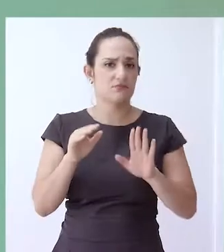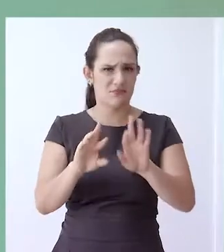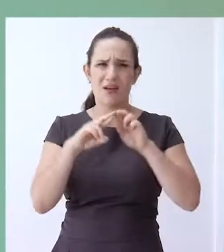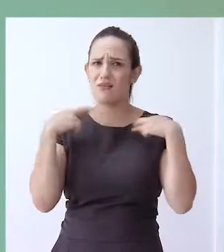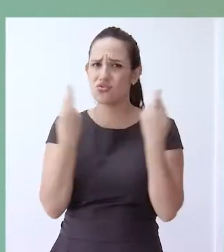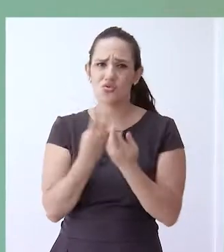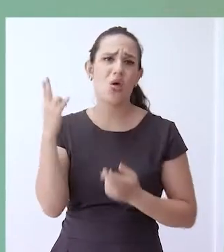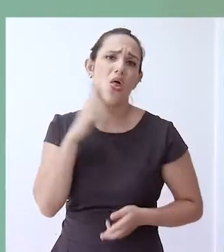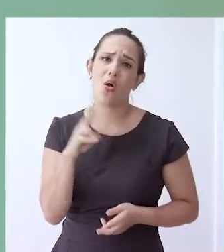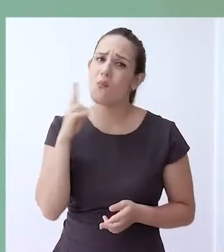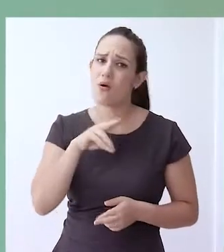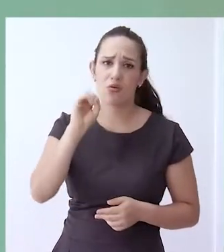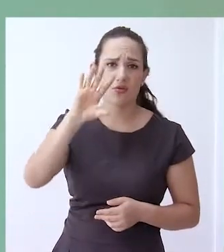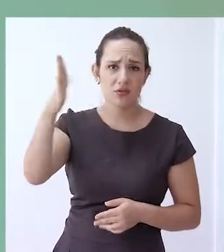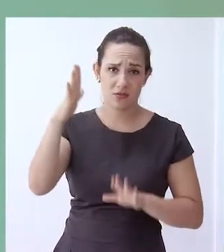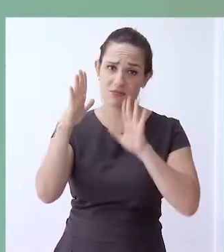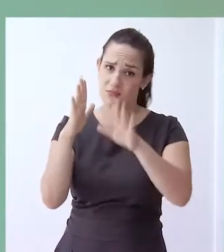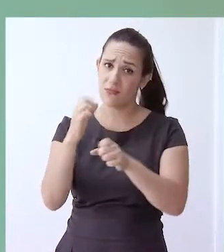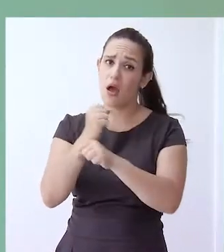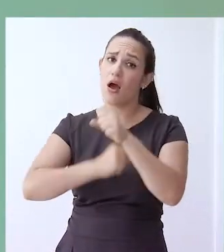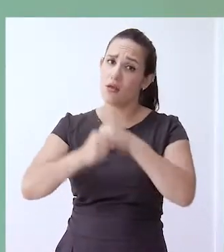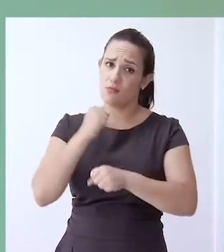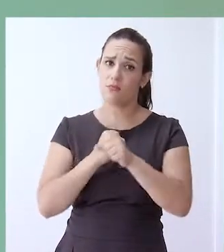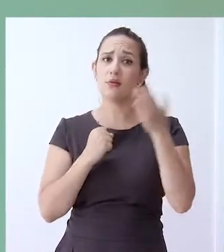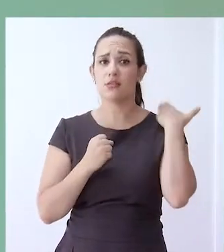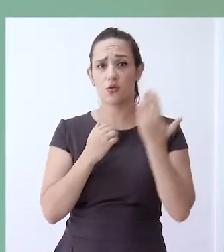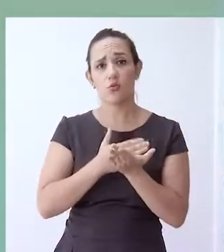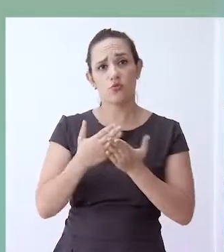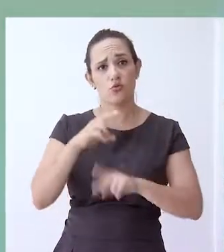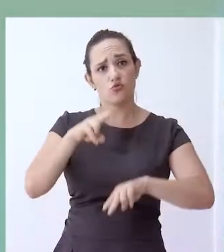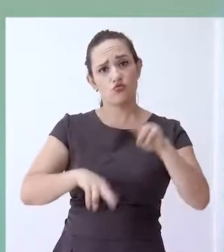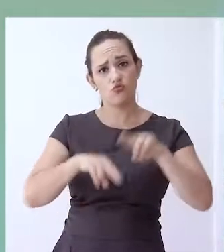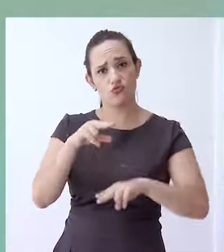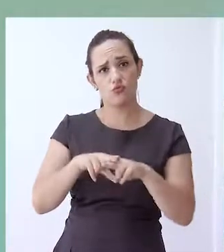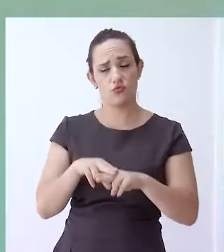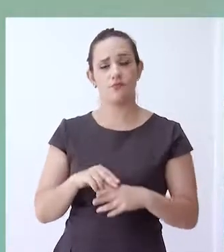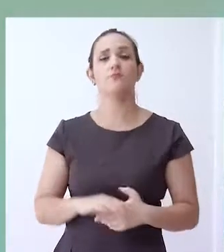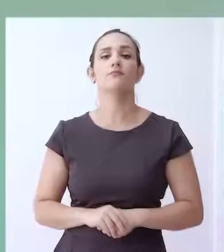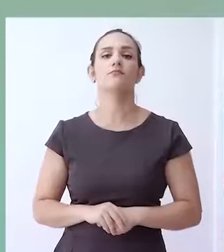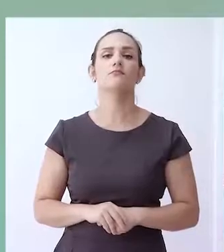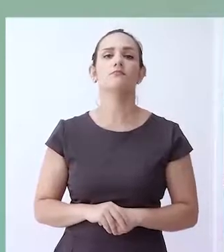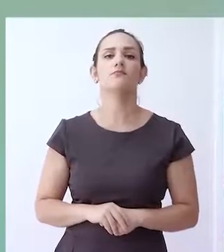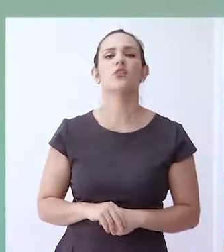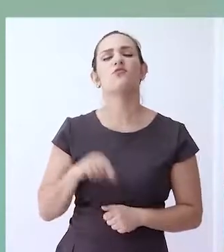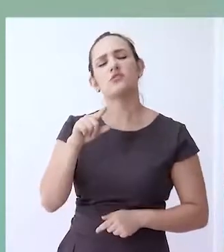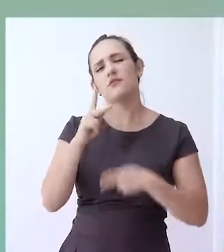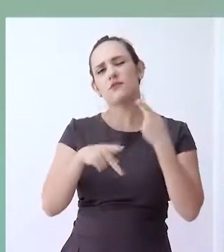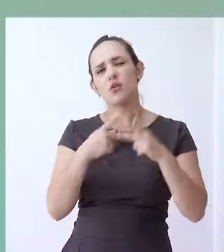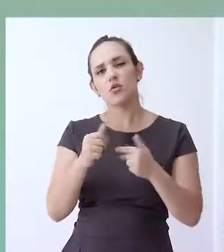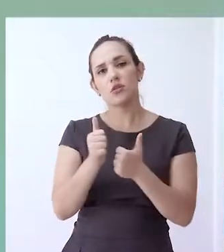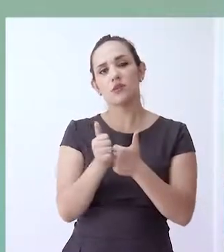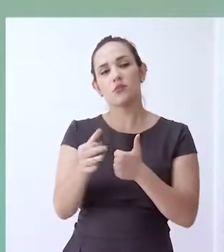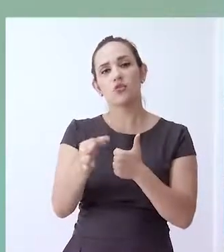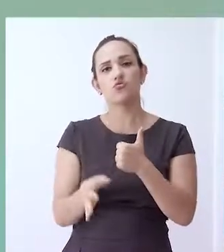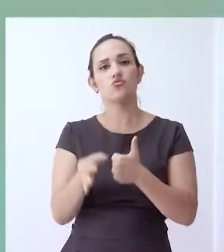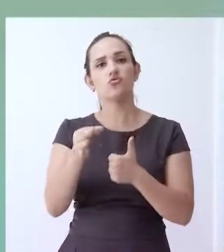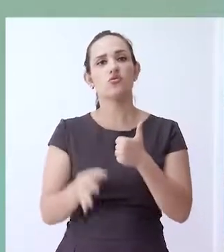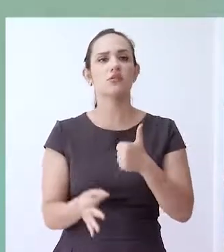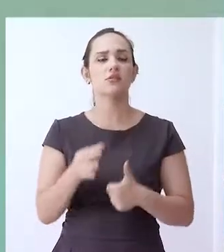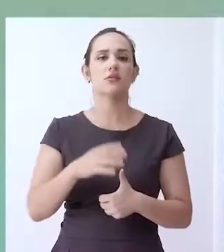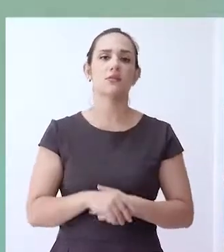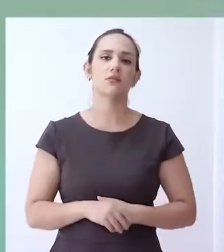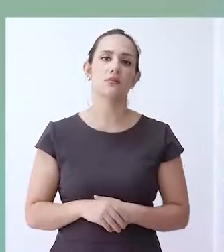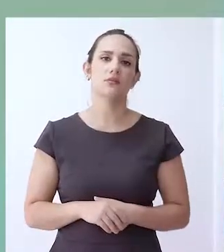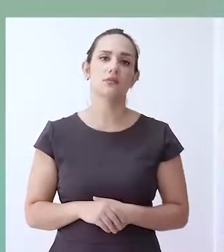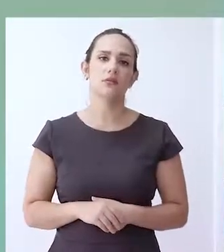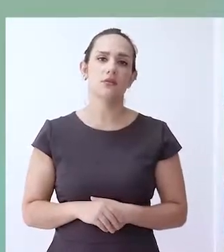as audiências têm ocorrido normalmente desde junho do ano passado. O doutor comentou agora sobre o Tribunal de Justiça,